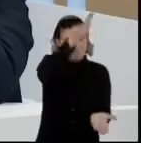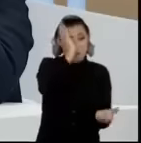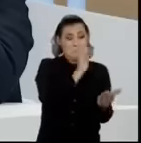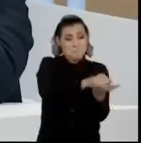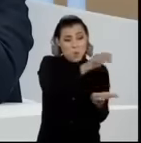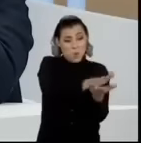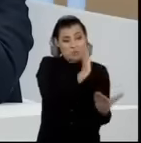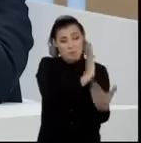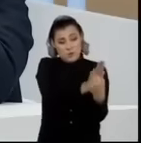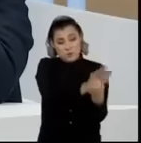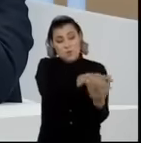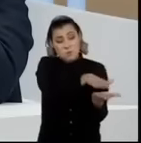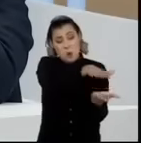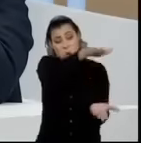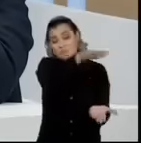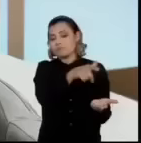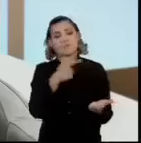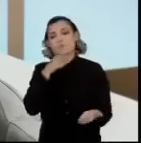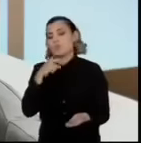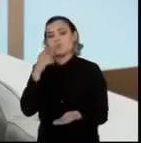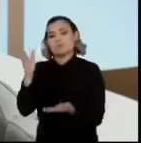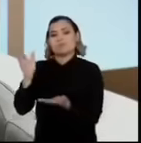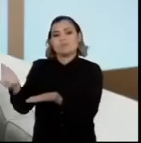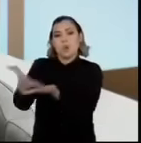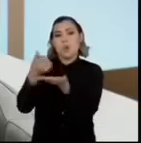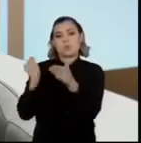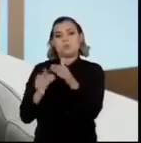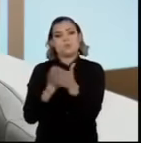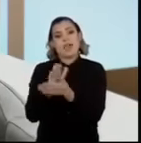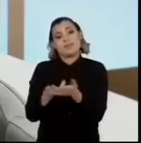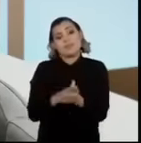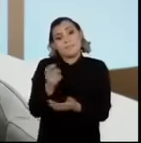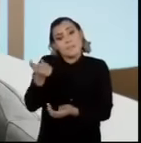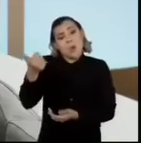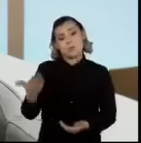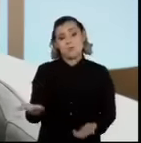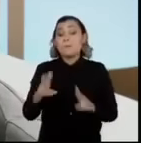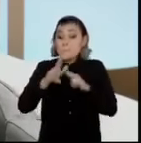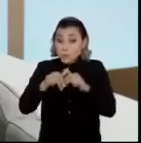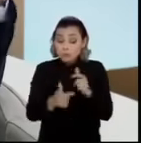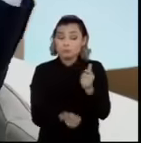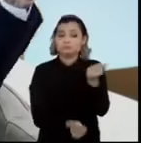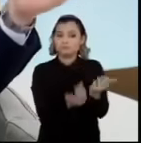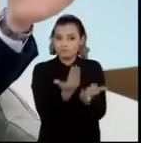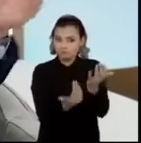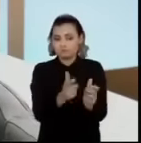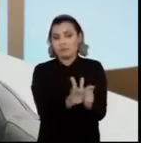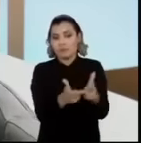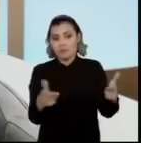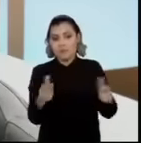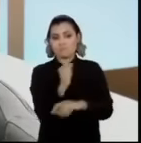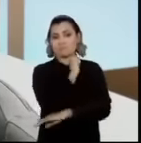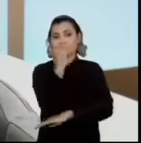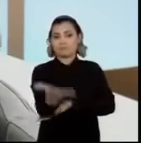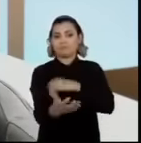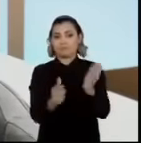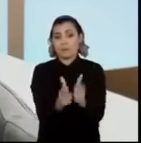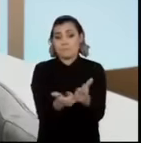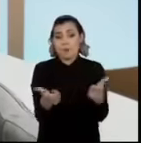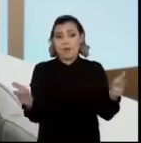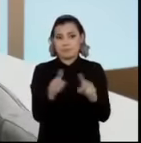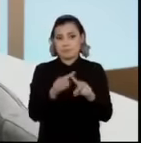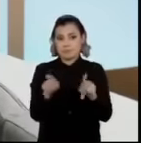ou fiscalizatório ambiental. Com relação às queimadas, o aumento do índice de queimadas e o aumento do desmatamento, duas questões